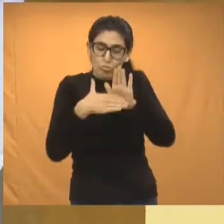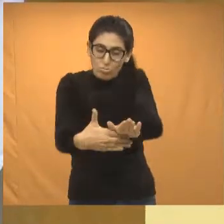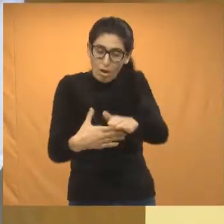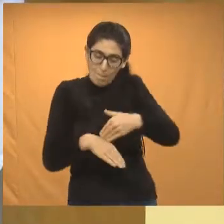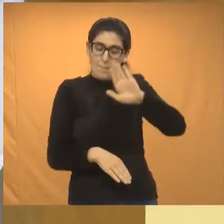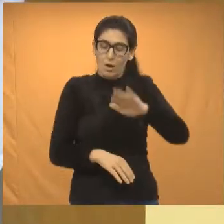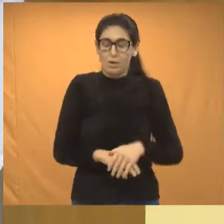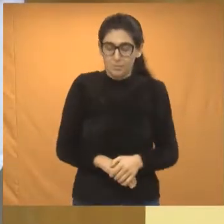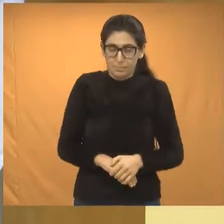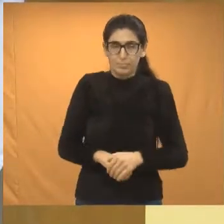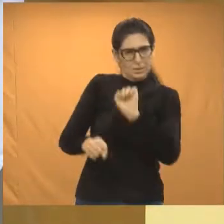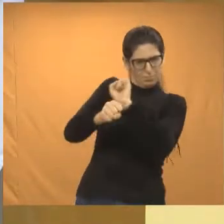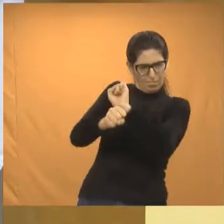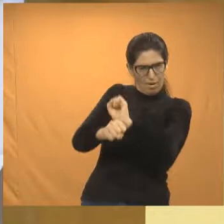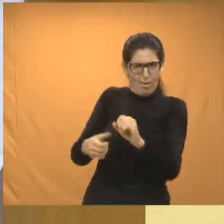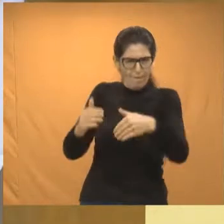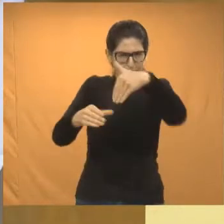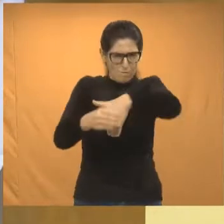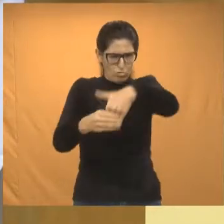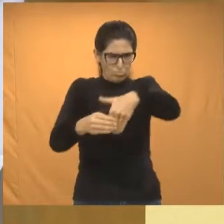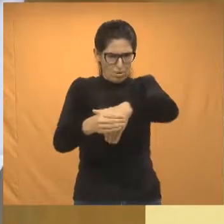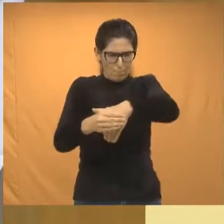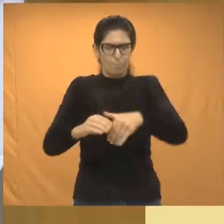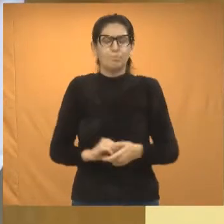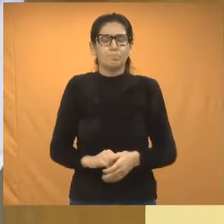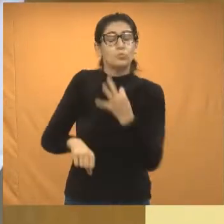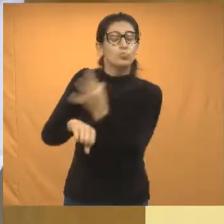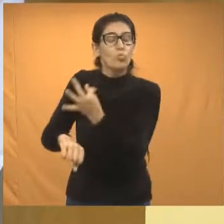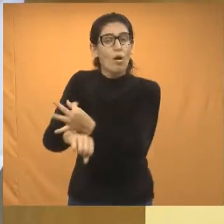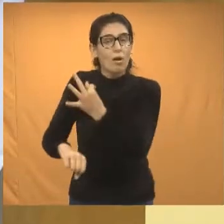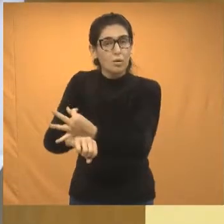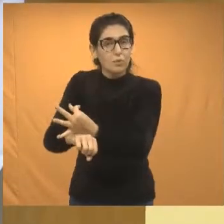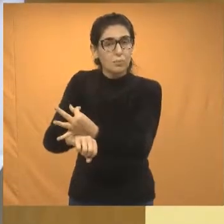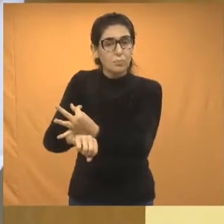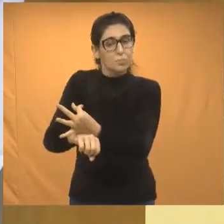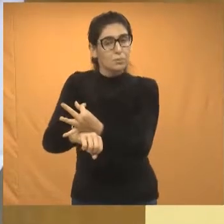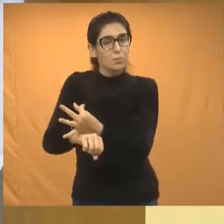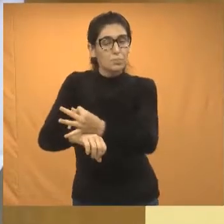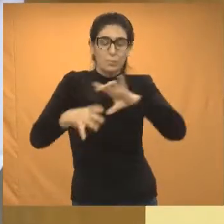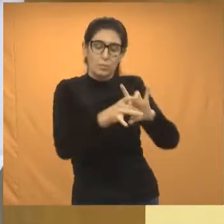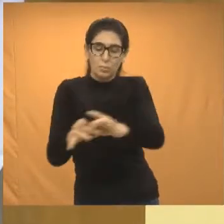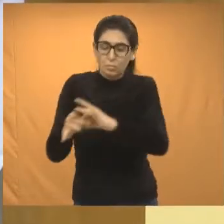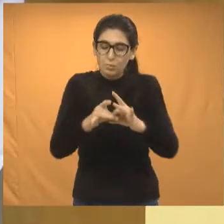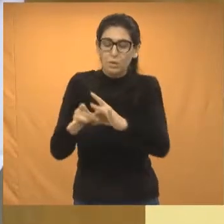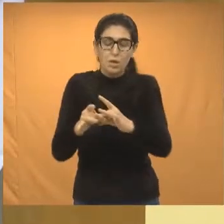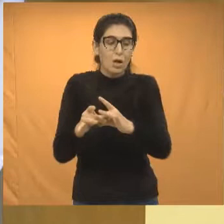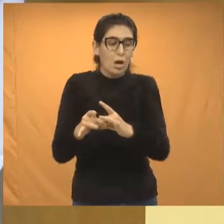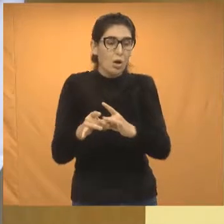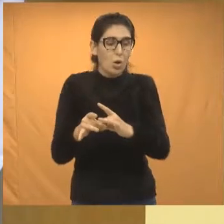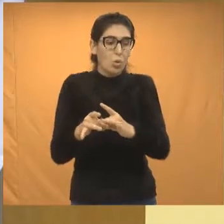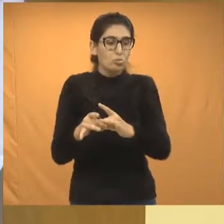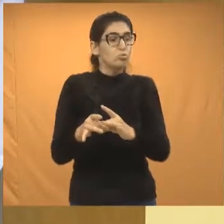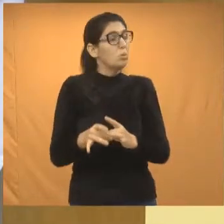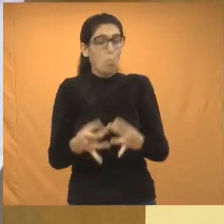composição, que nós vamos votar daqui a pouco, a composição técnica, que vai compor esse trabalho de licenciamento. É muito